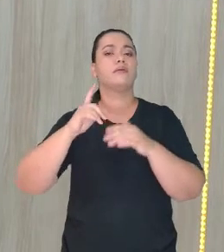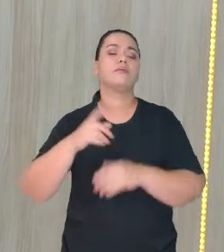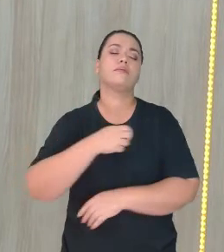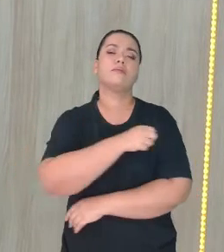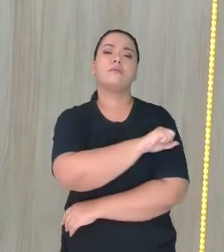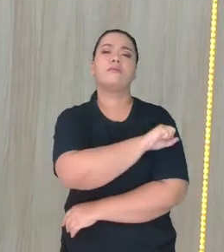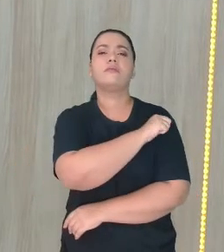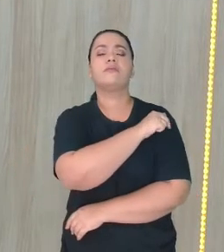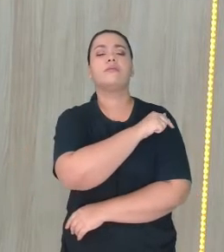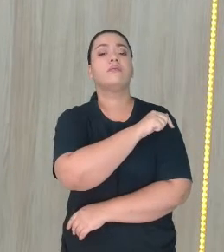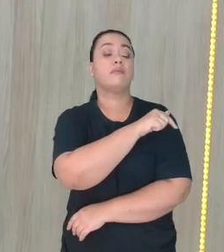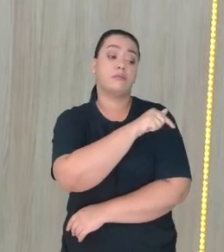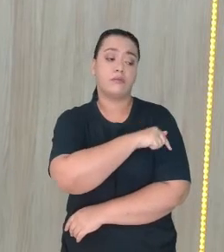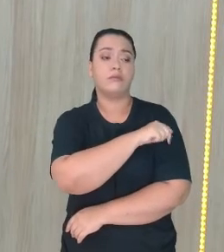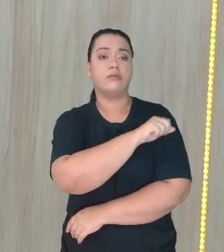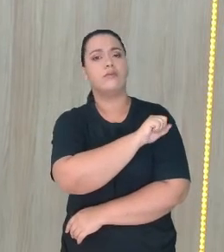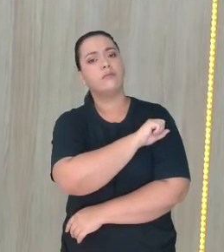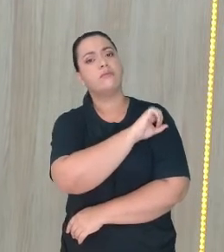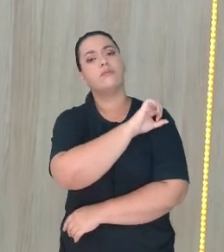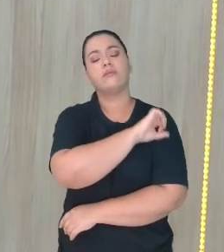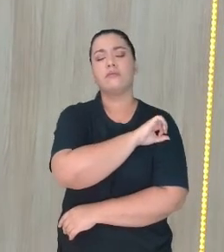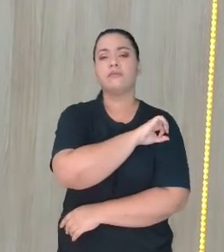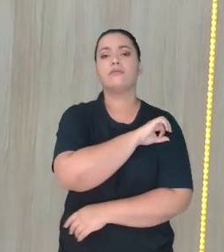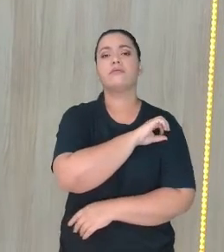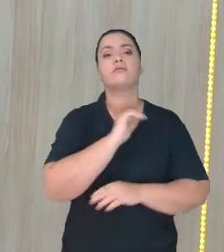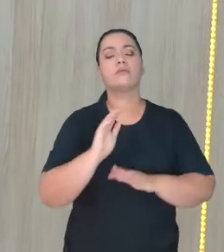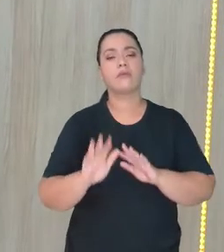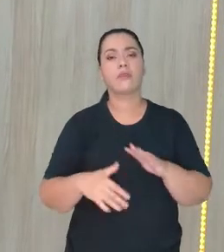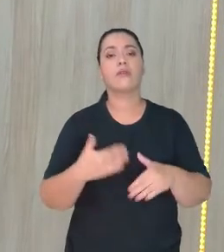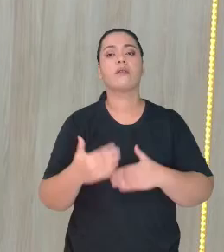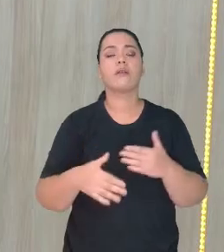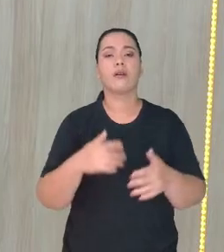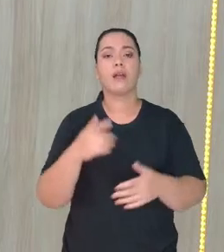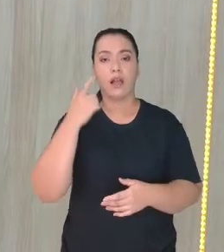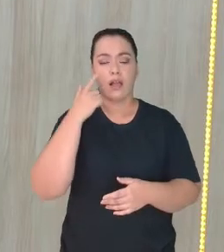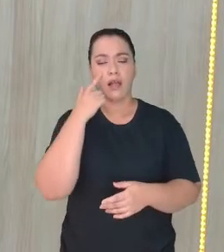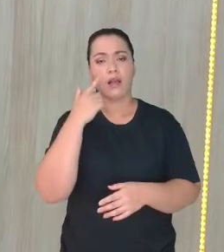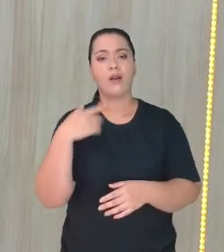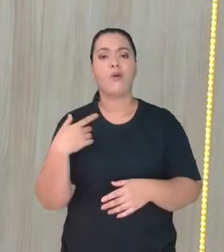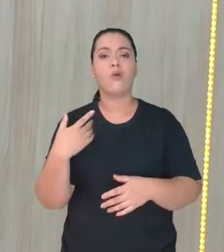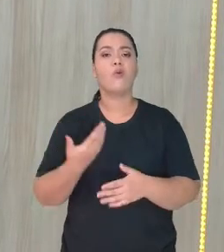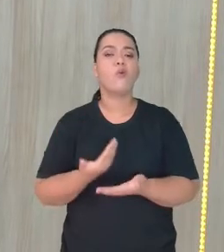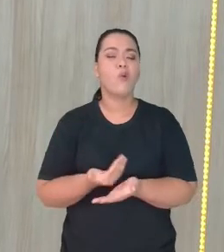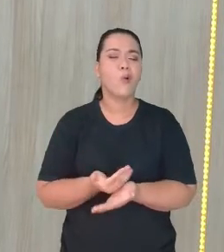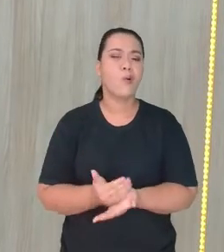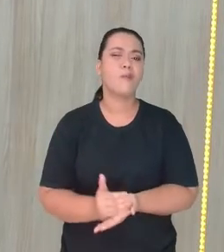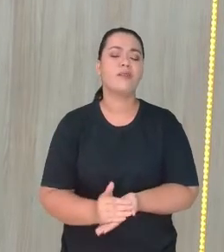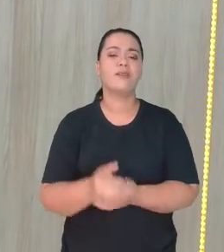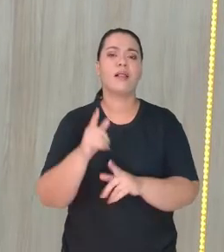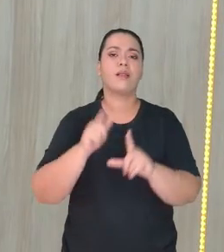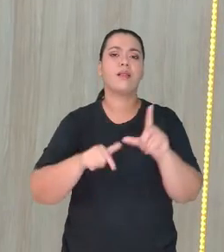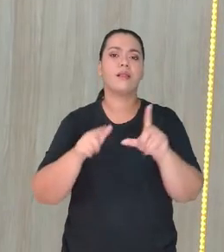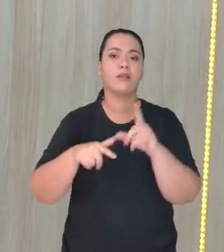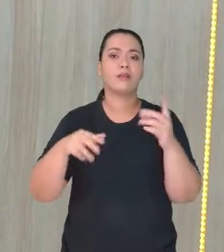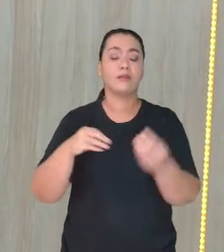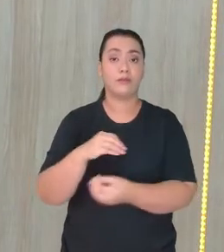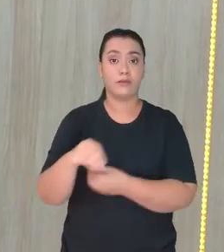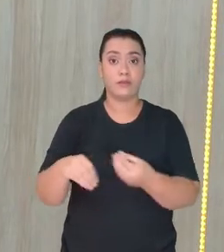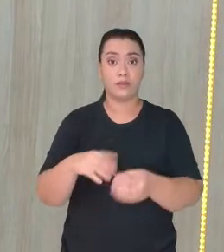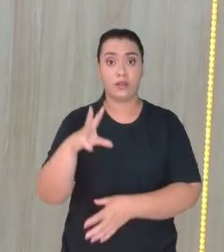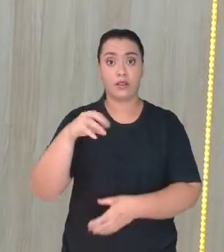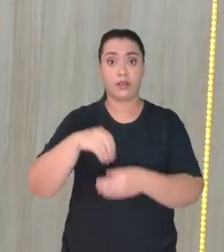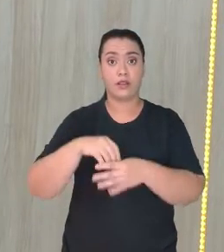mesmo no 7º ano você já vai começar aí a ver a introdução aí das letras, tá? Dentro